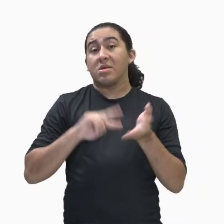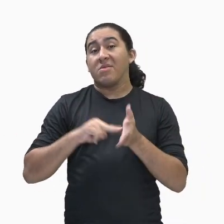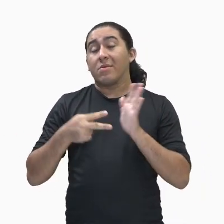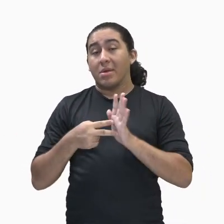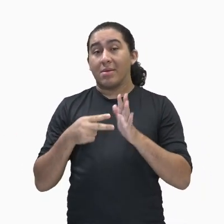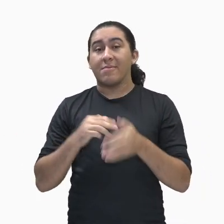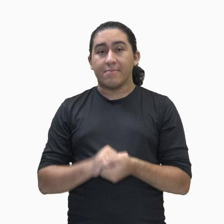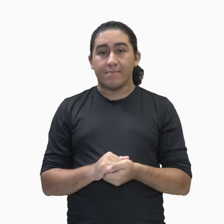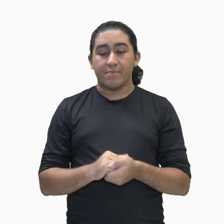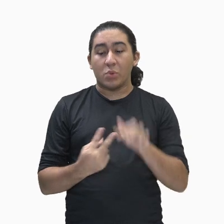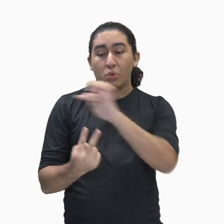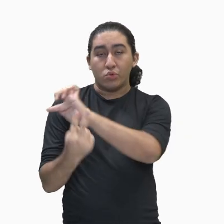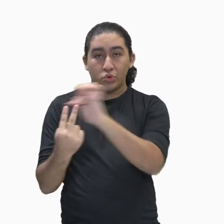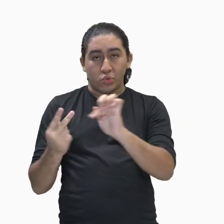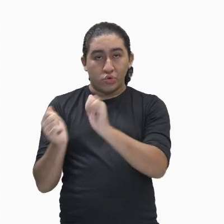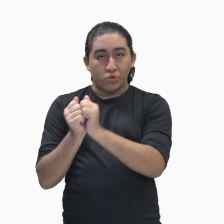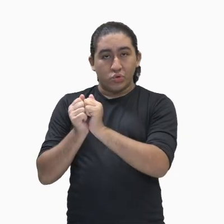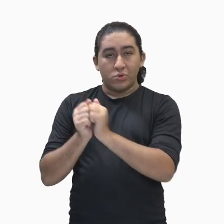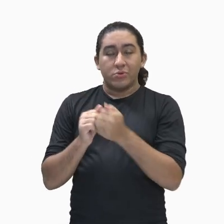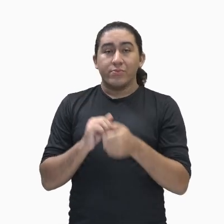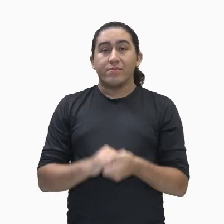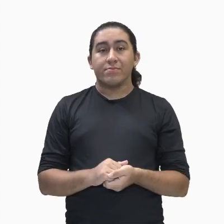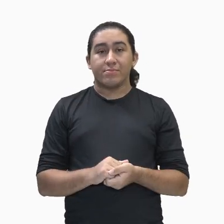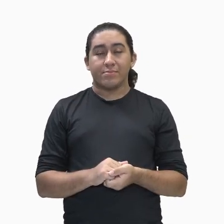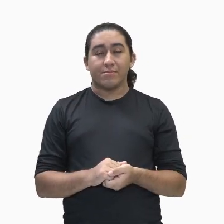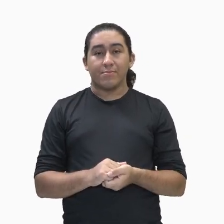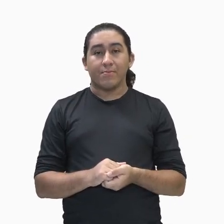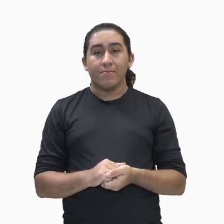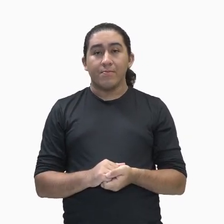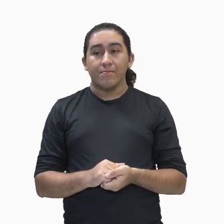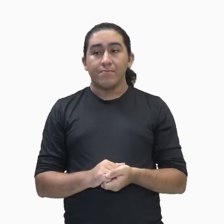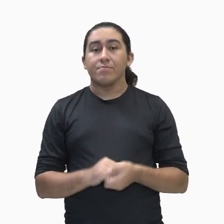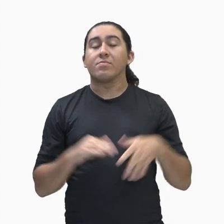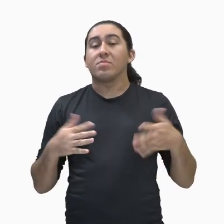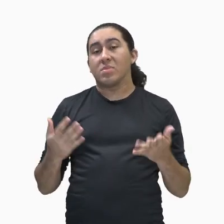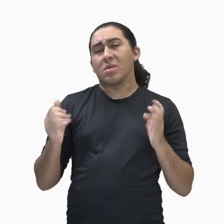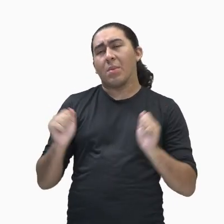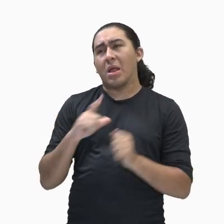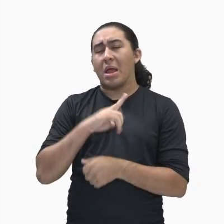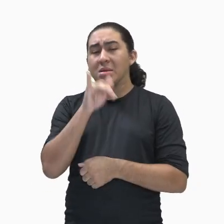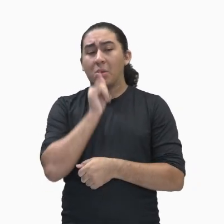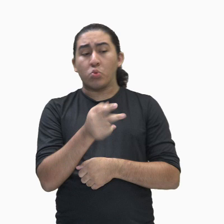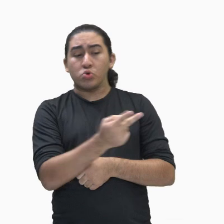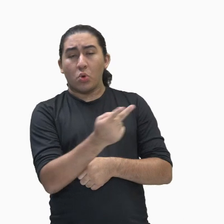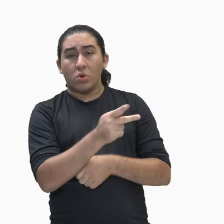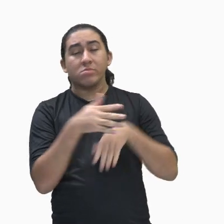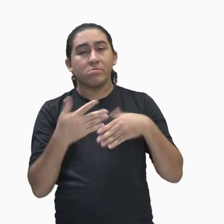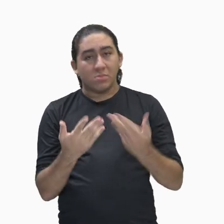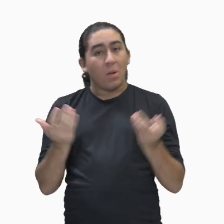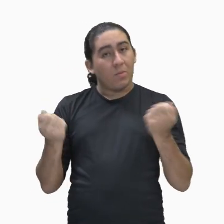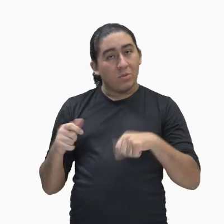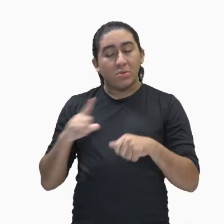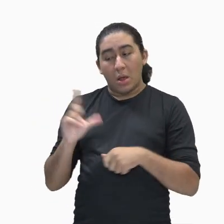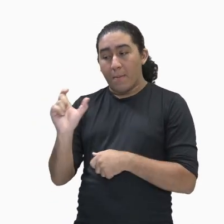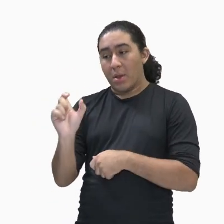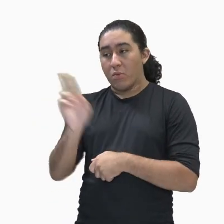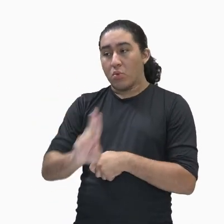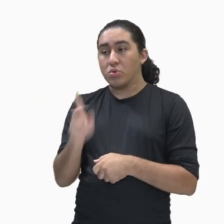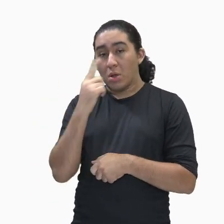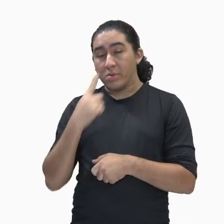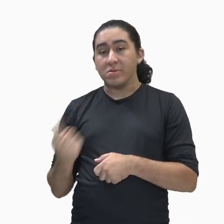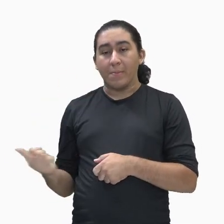é grandfather. Grandfather. Então, great-grandfather é